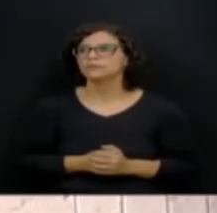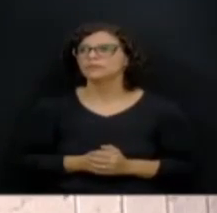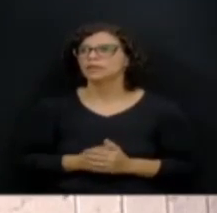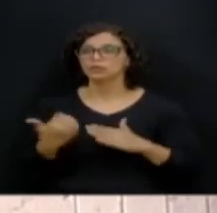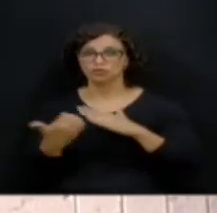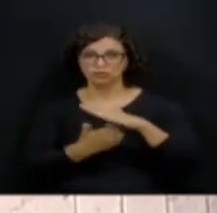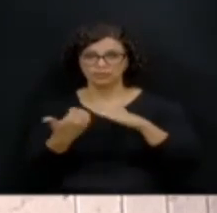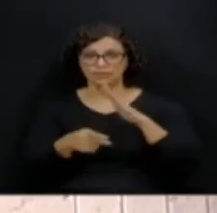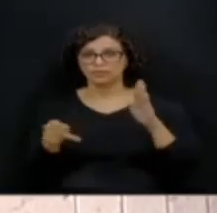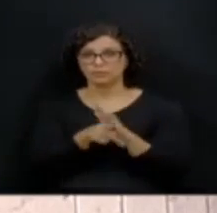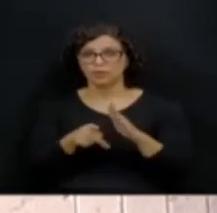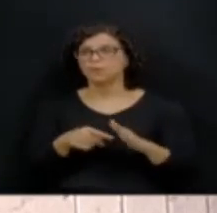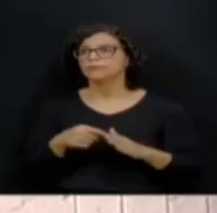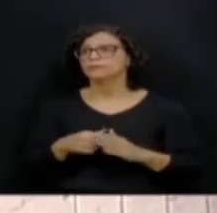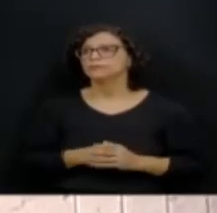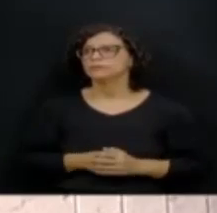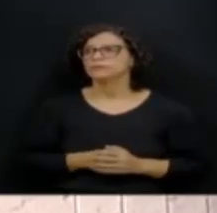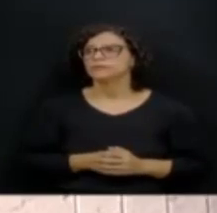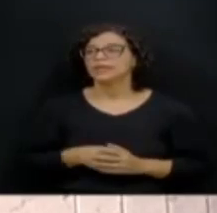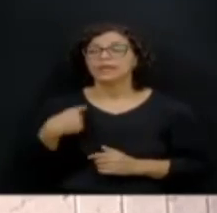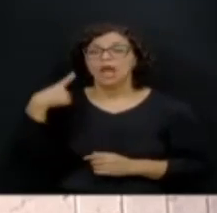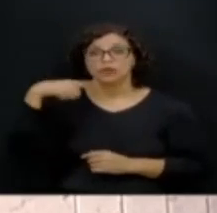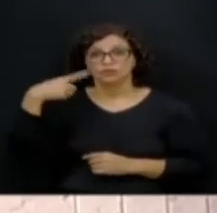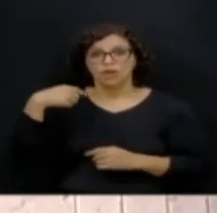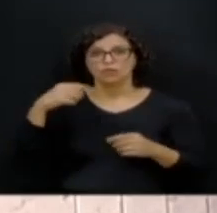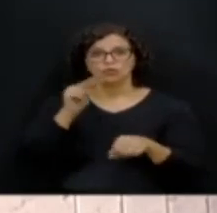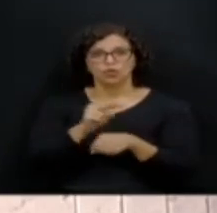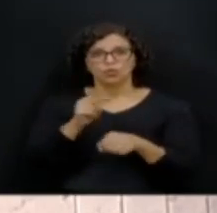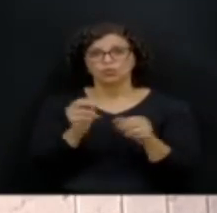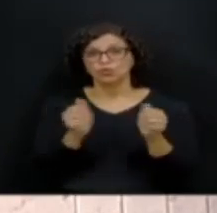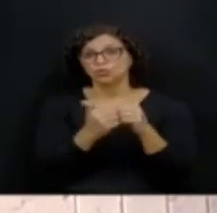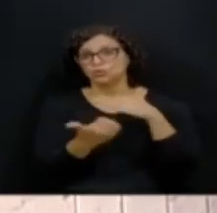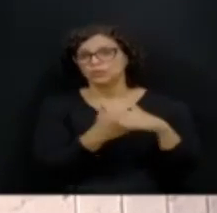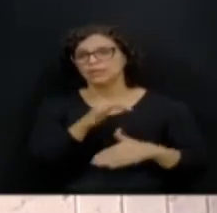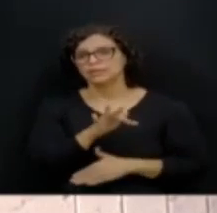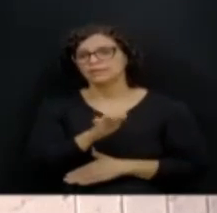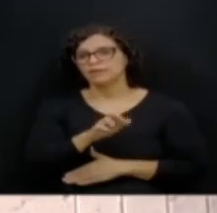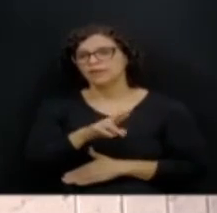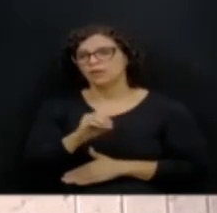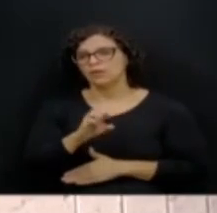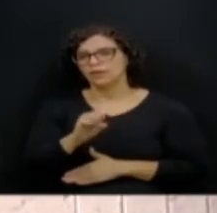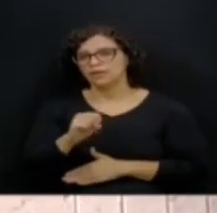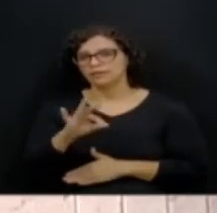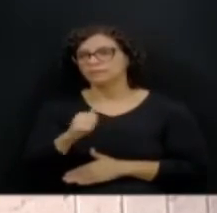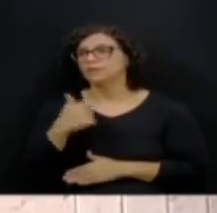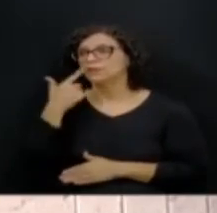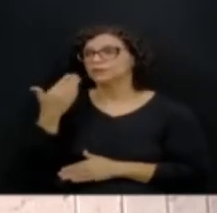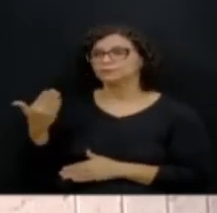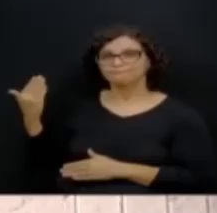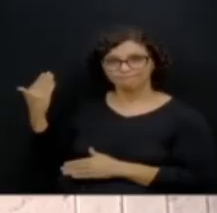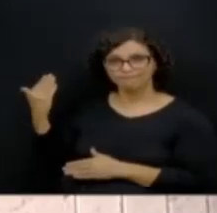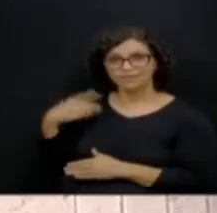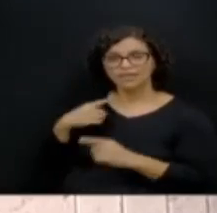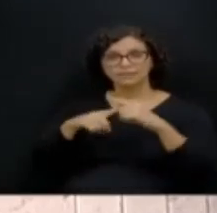de empresas, ou melhor, de escritórios de advocacia junto à Ferroeste. Eu tenho aqui em minhas mãos